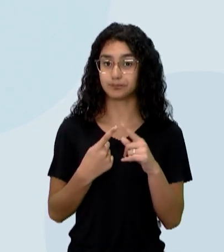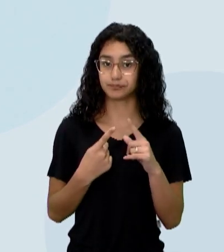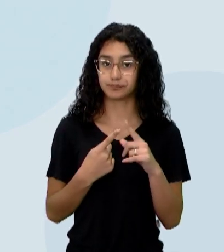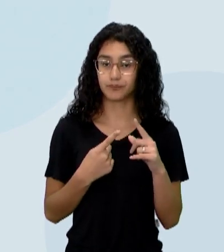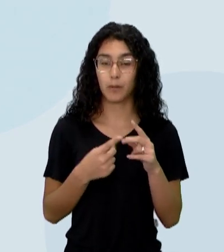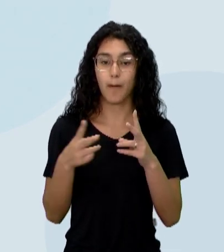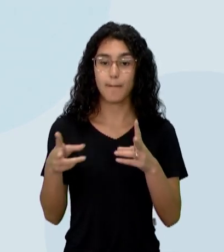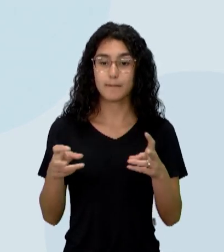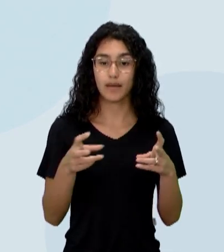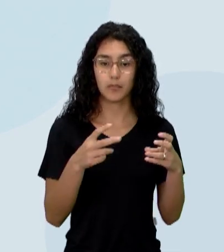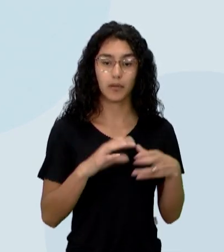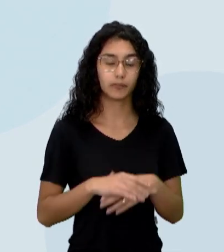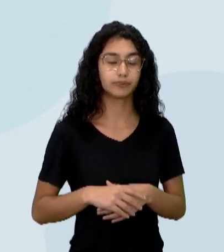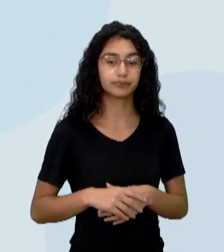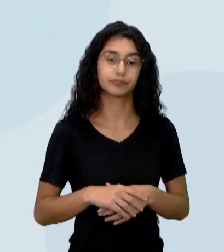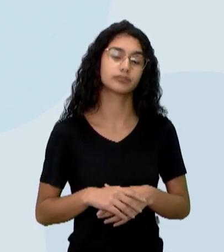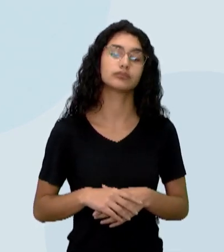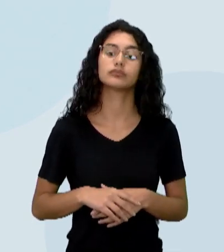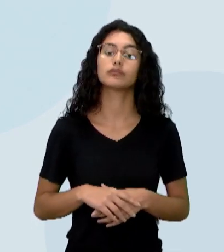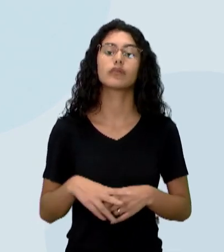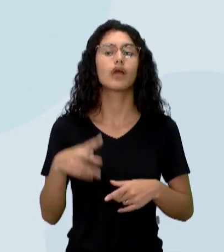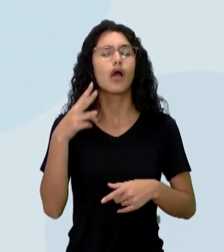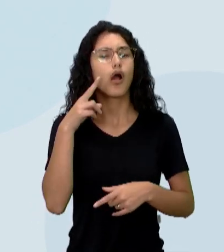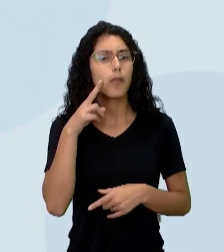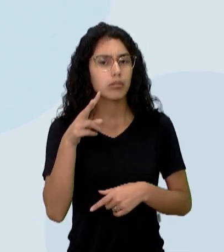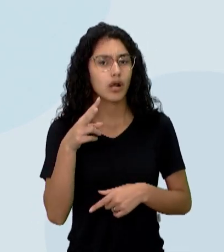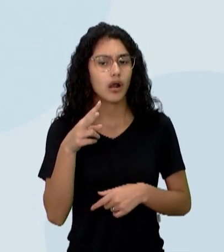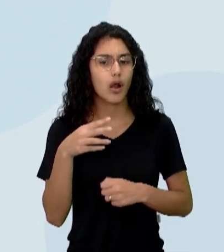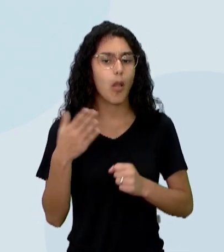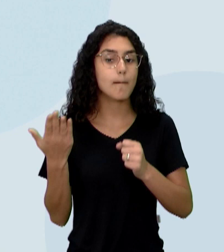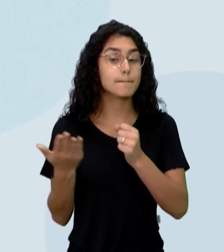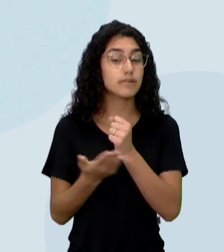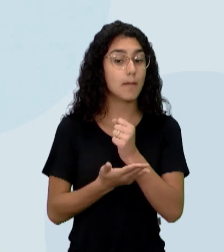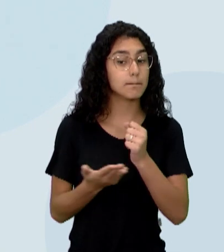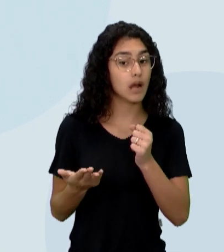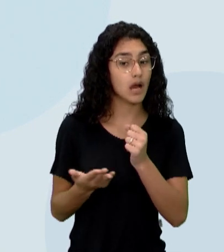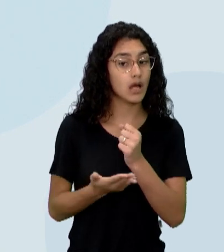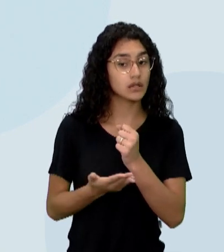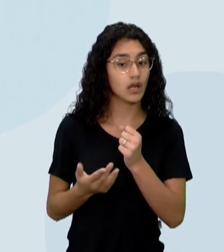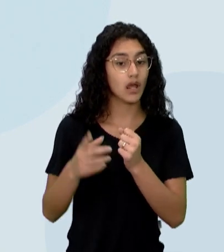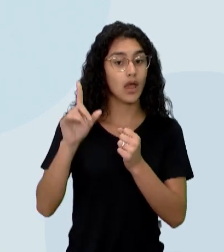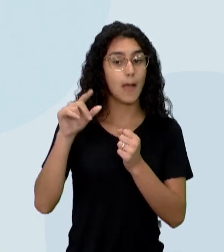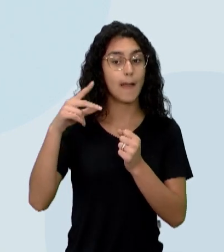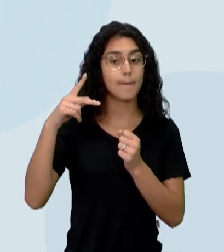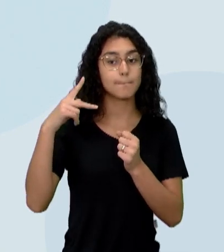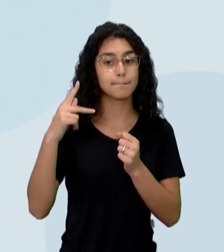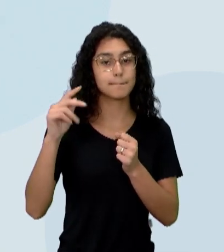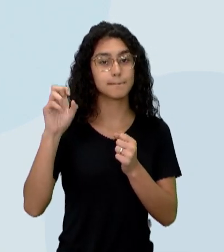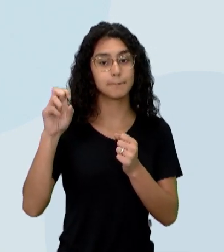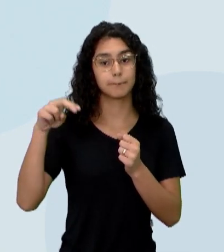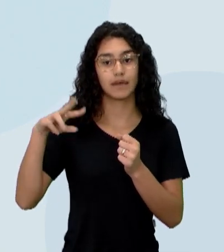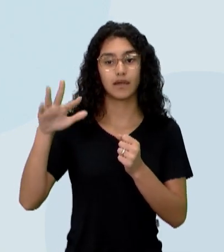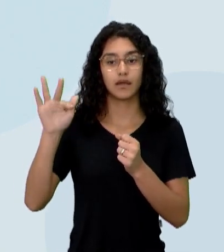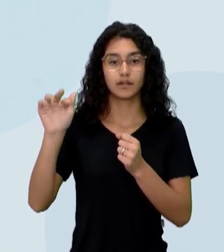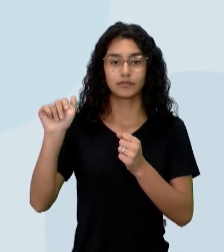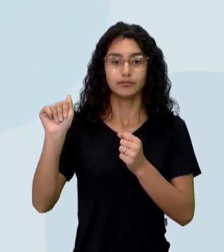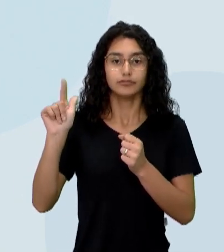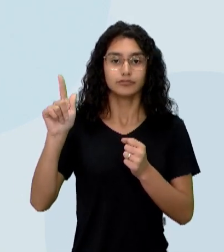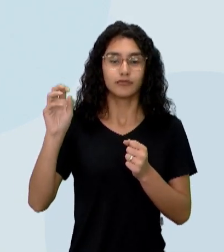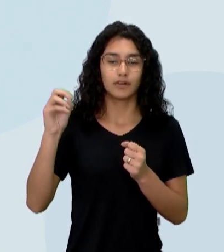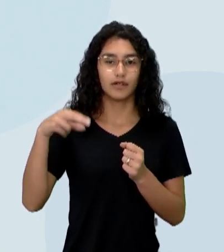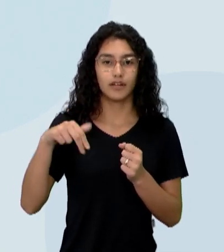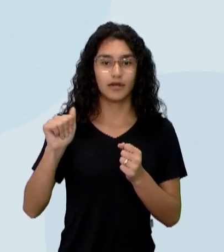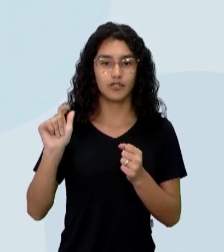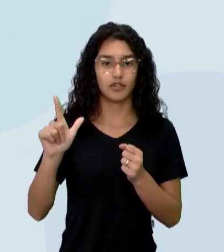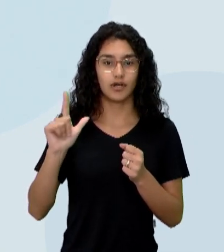posso fazer, gente, ó, note que a base da figura é pentagonal. Ou seja, ó, a base está aqui,